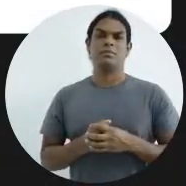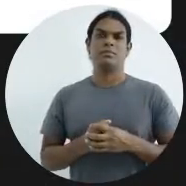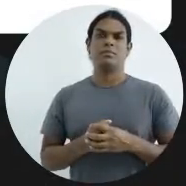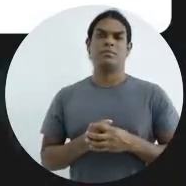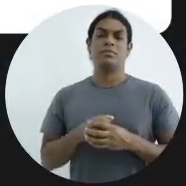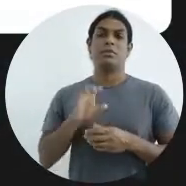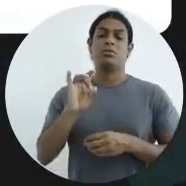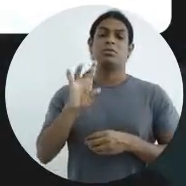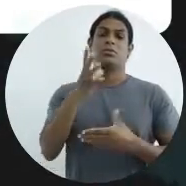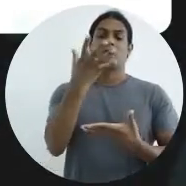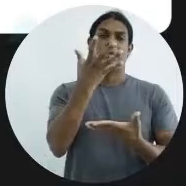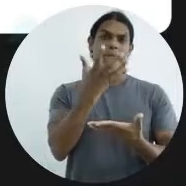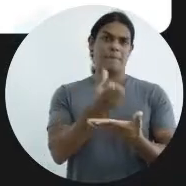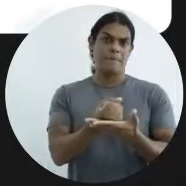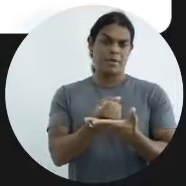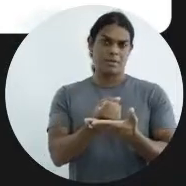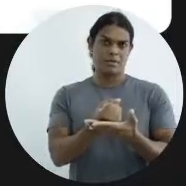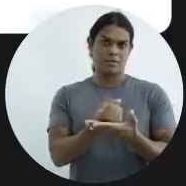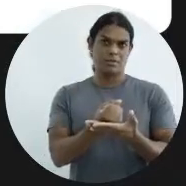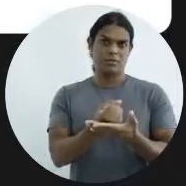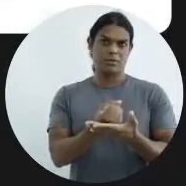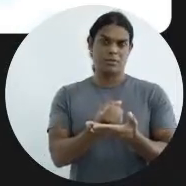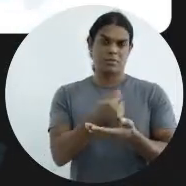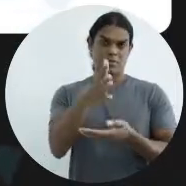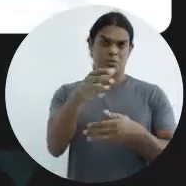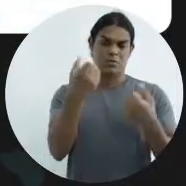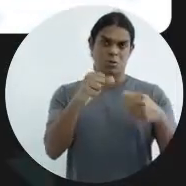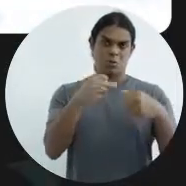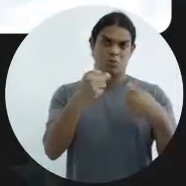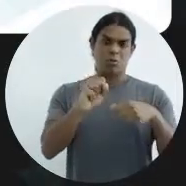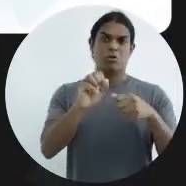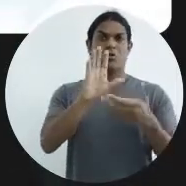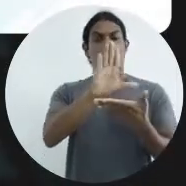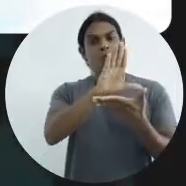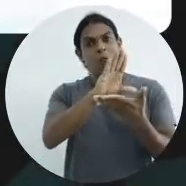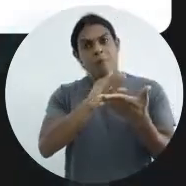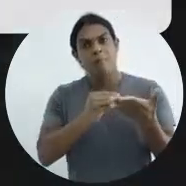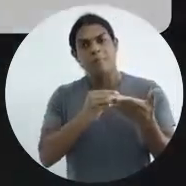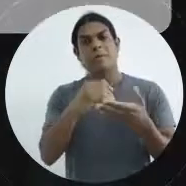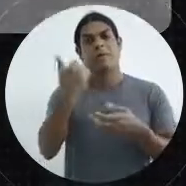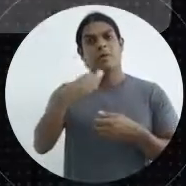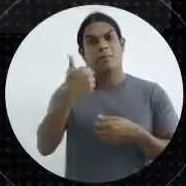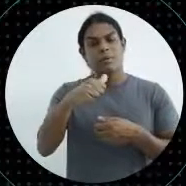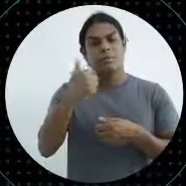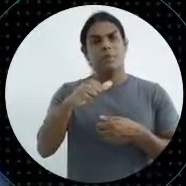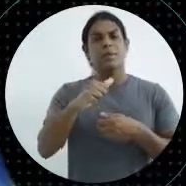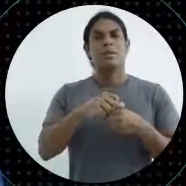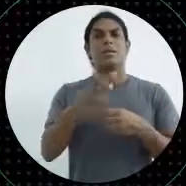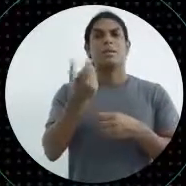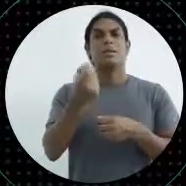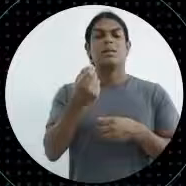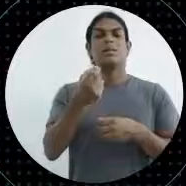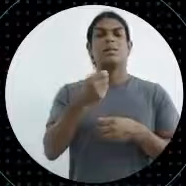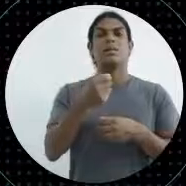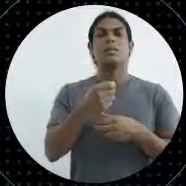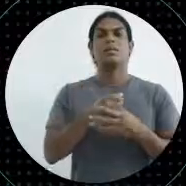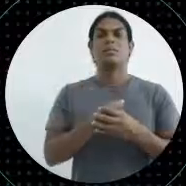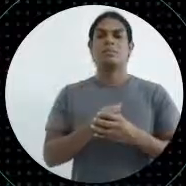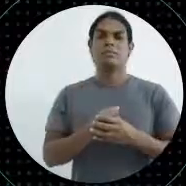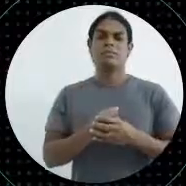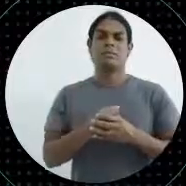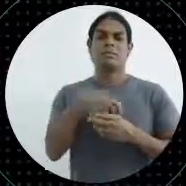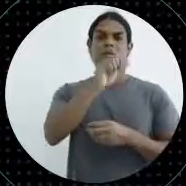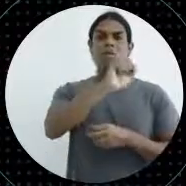outra, baixar o arquivo e colocar aquela outra linha do slide anterior, você simplesmente copia essa primeira linha em azul. A Microsoft